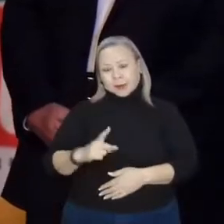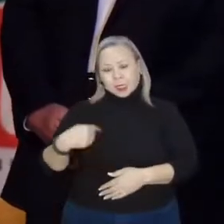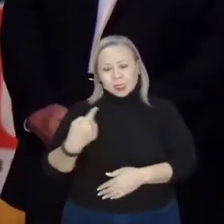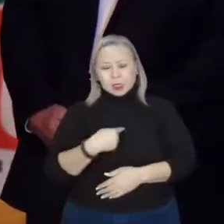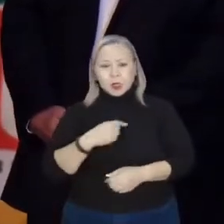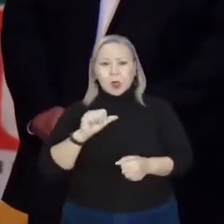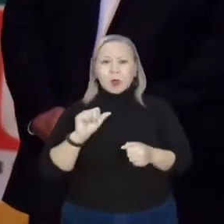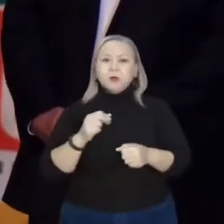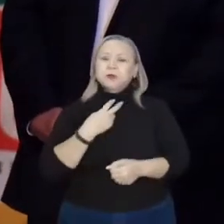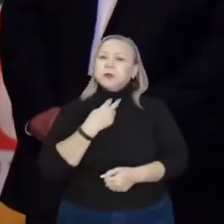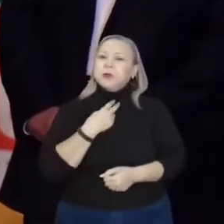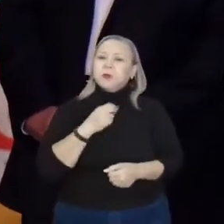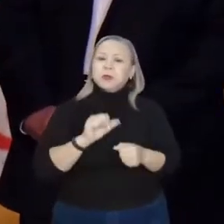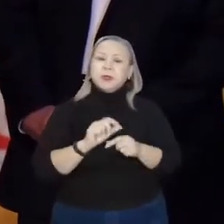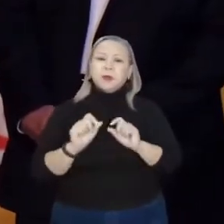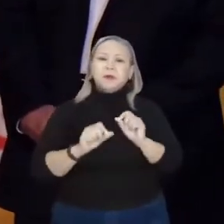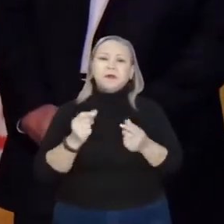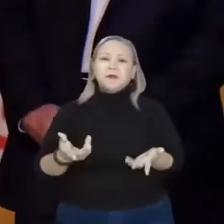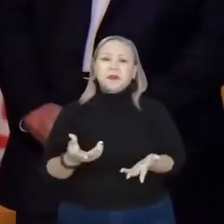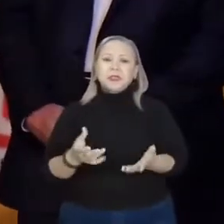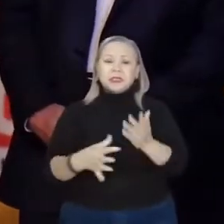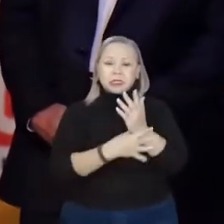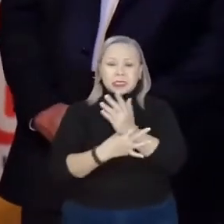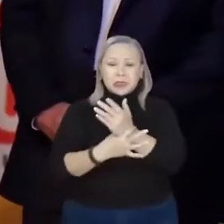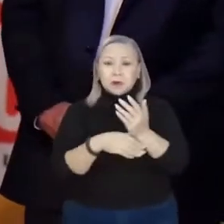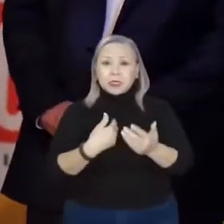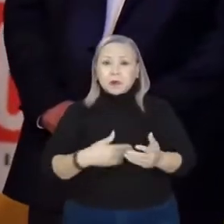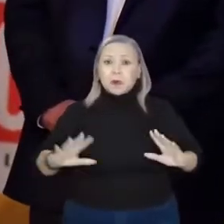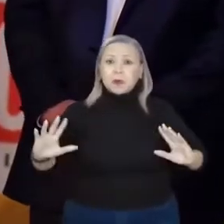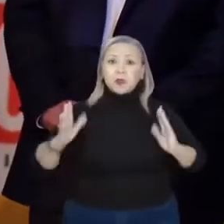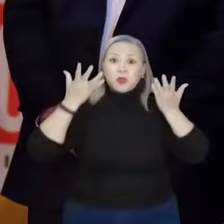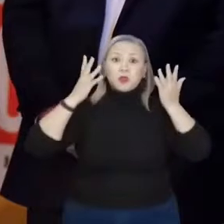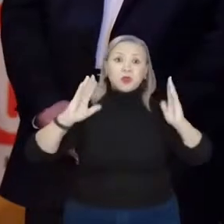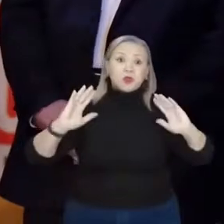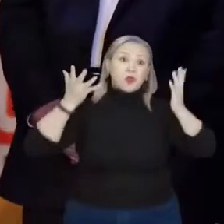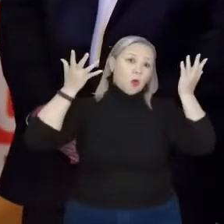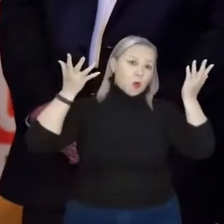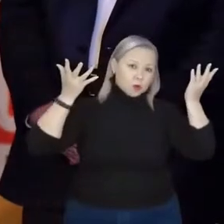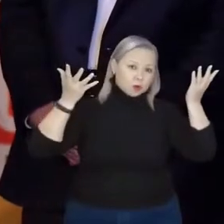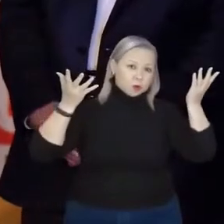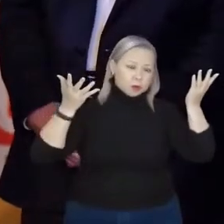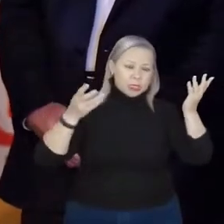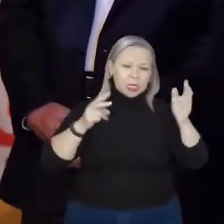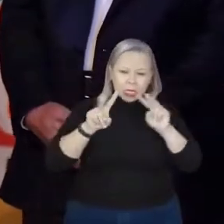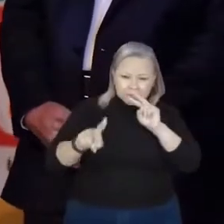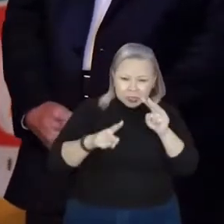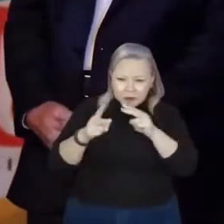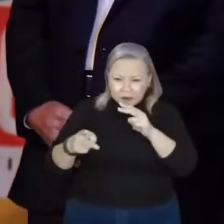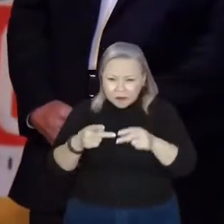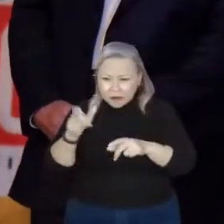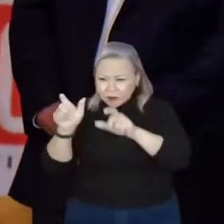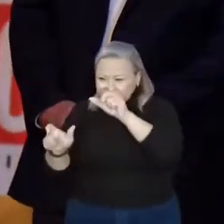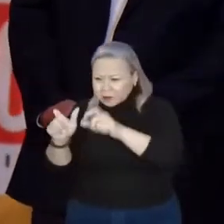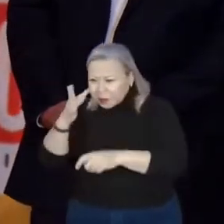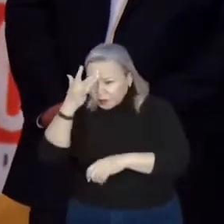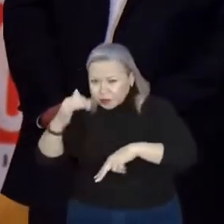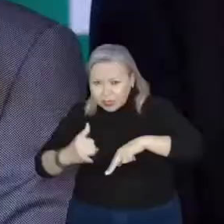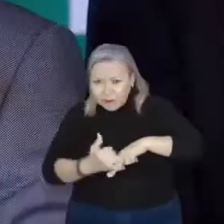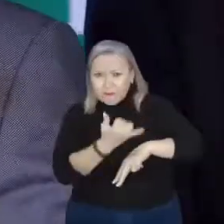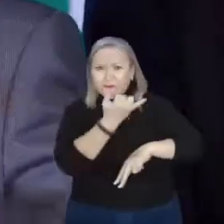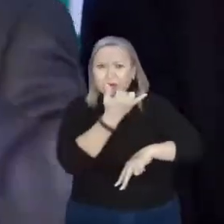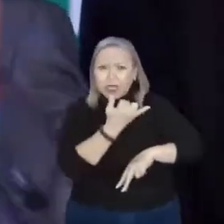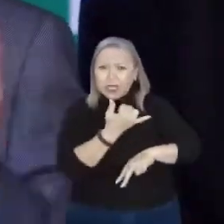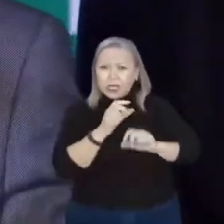segurança pública uma pirotecnia. A gente está cansado de ver dezenas de pessoas serem vítimas de